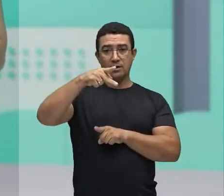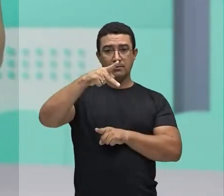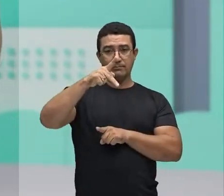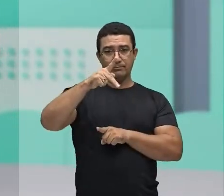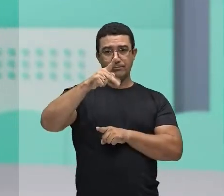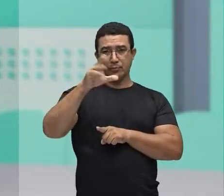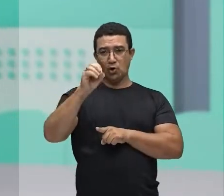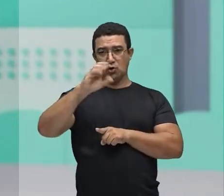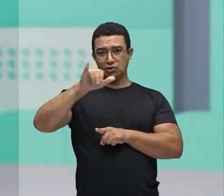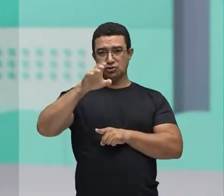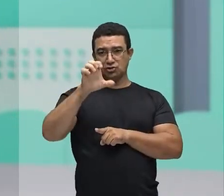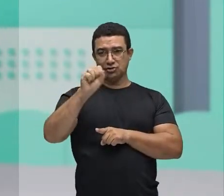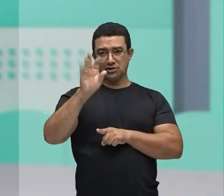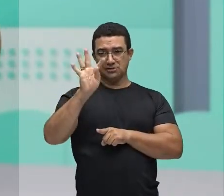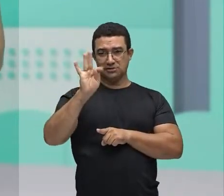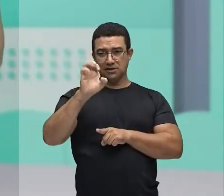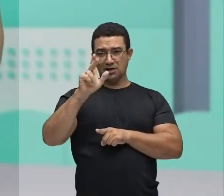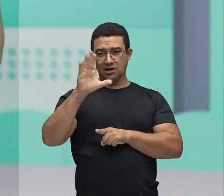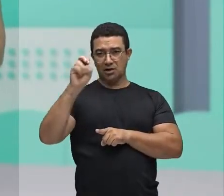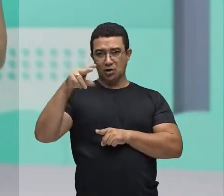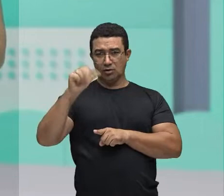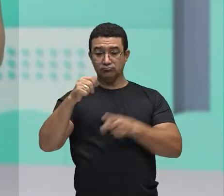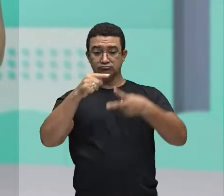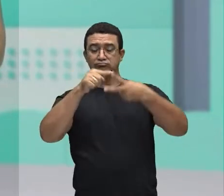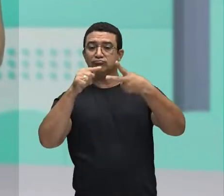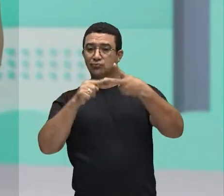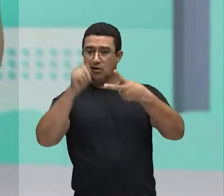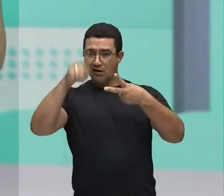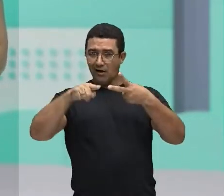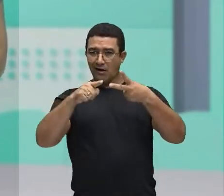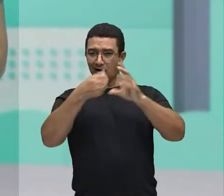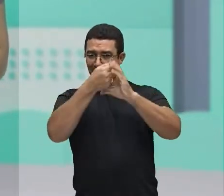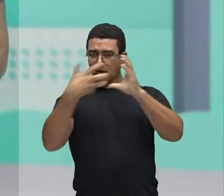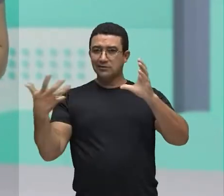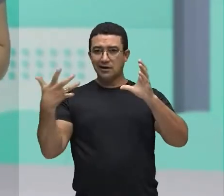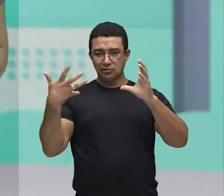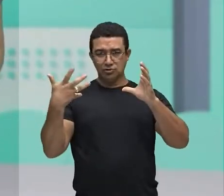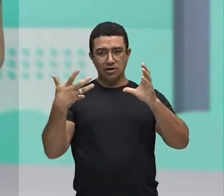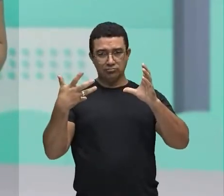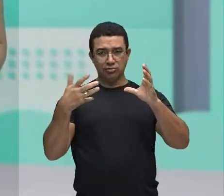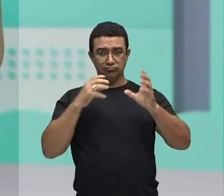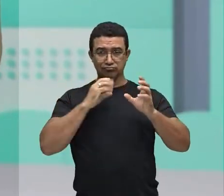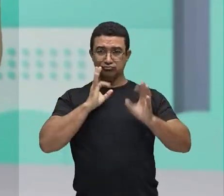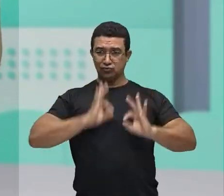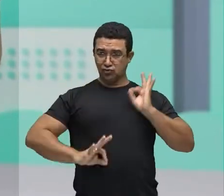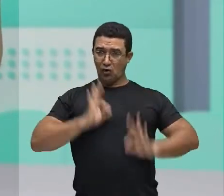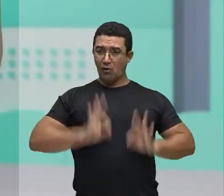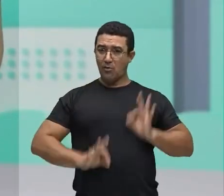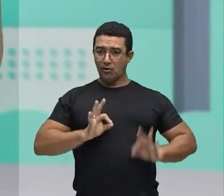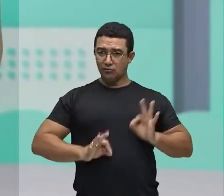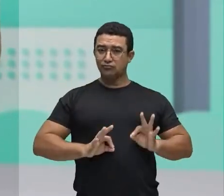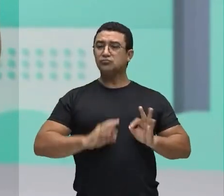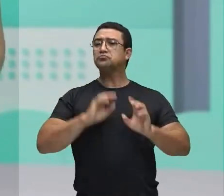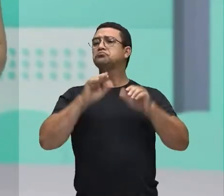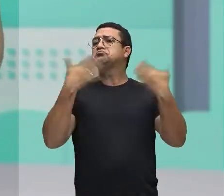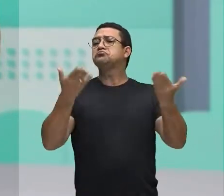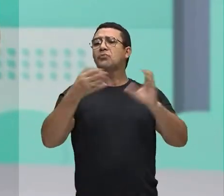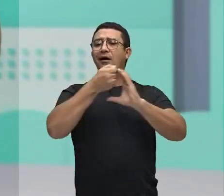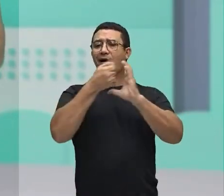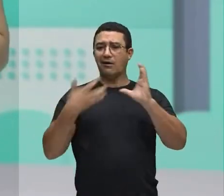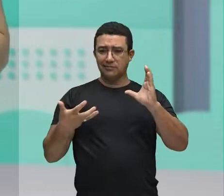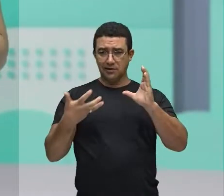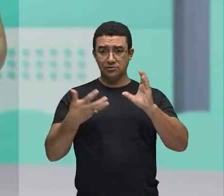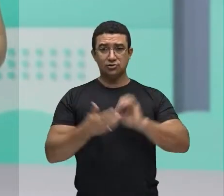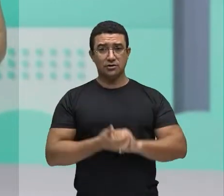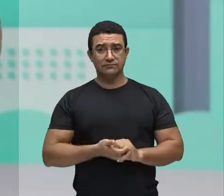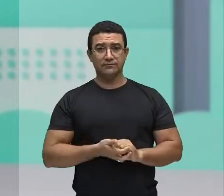dois hormônios eles vão ser responsáveis pela formação das características secundárias. E o que seriam essas características? Essas